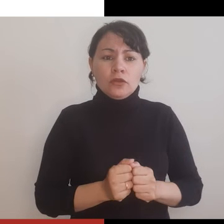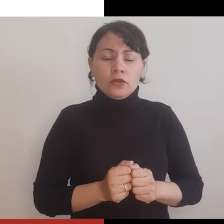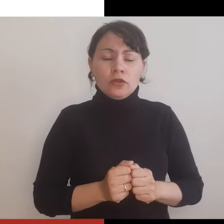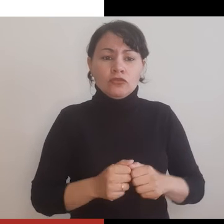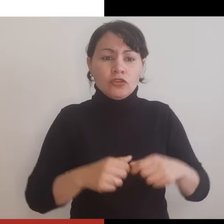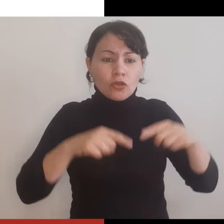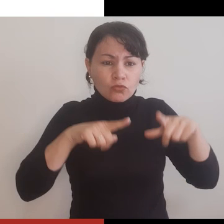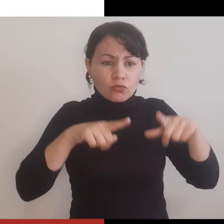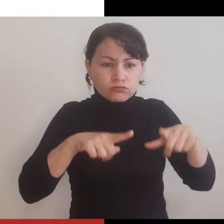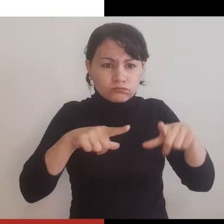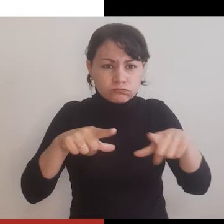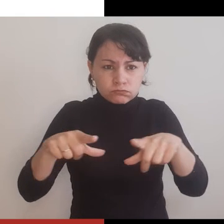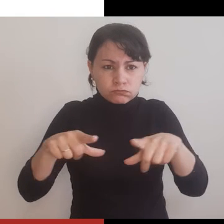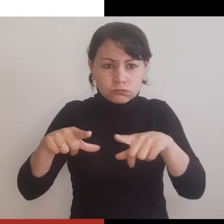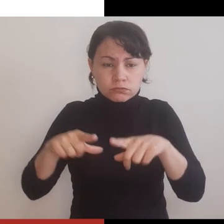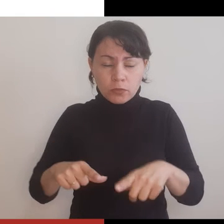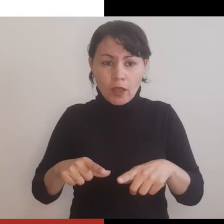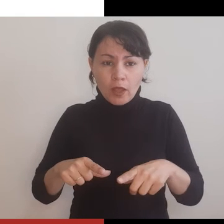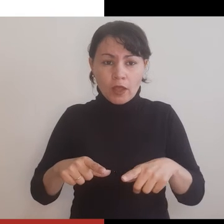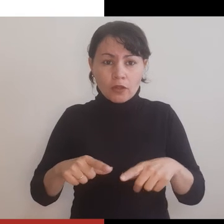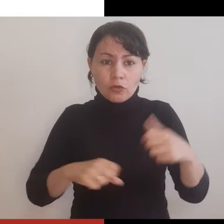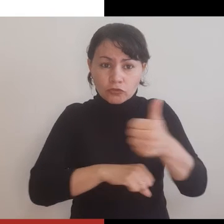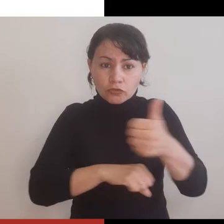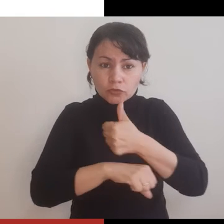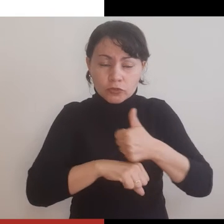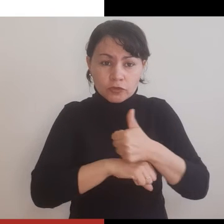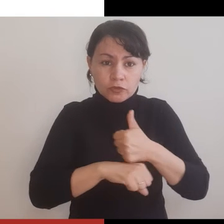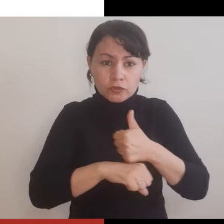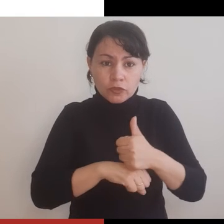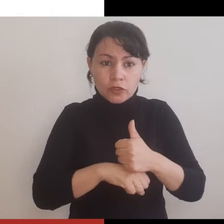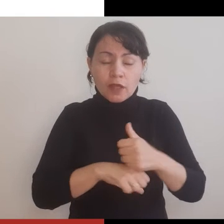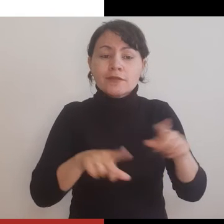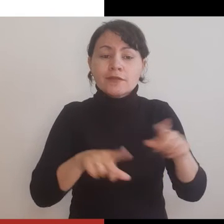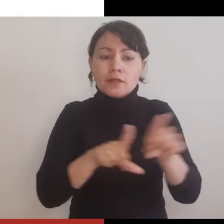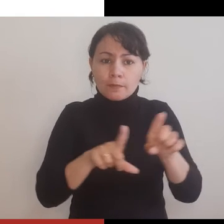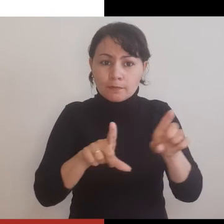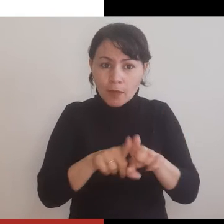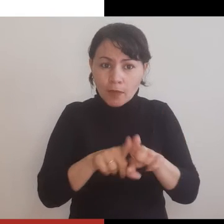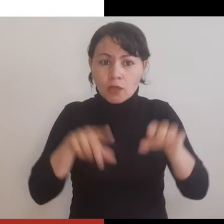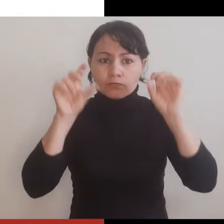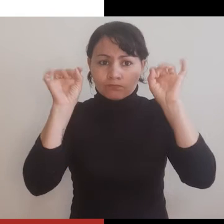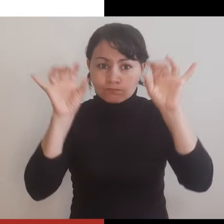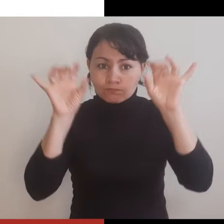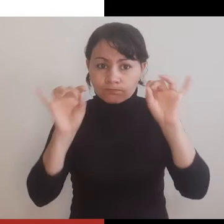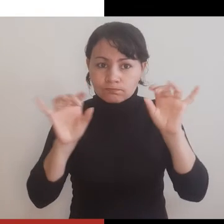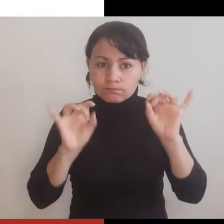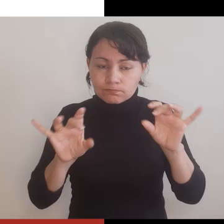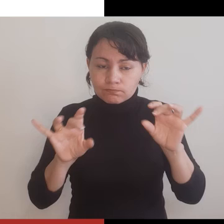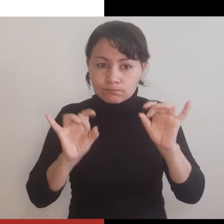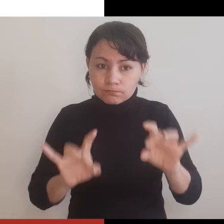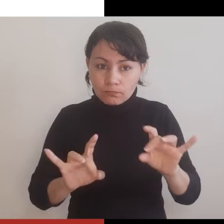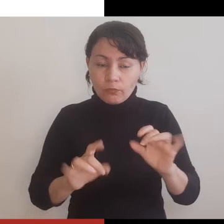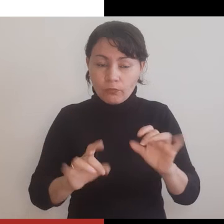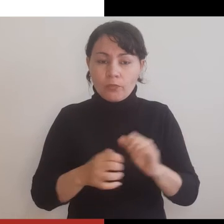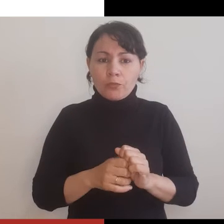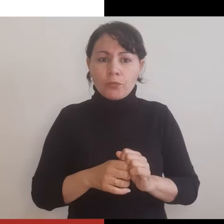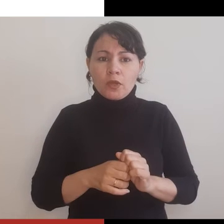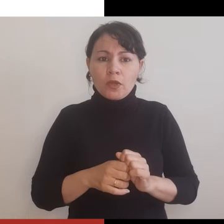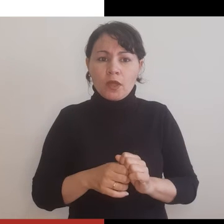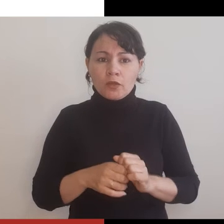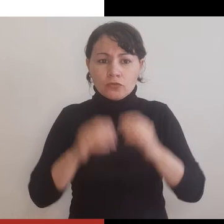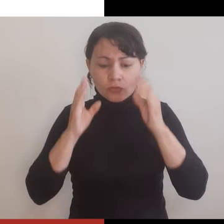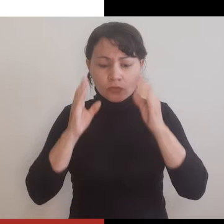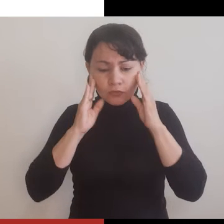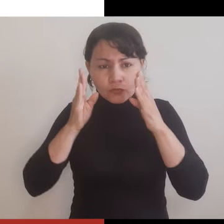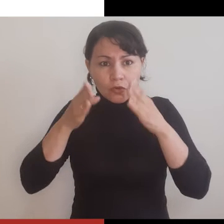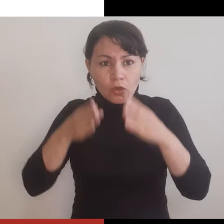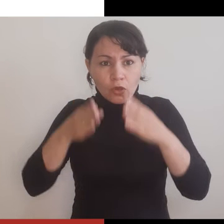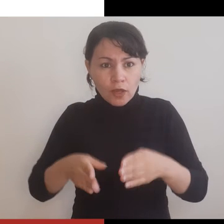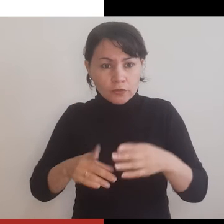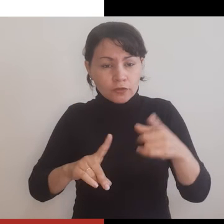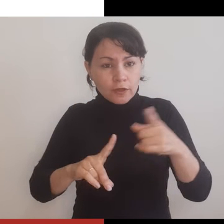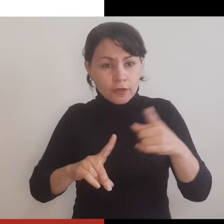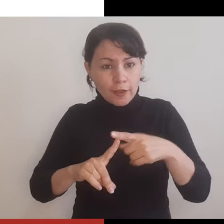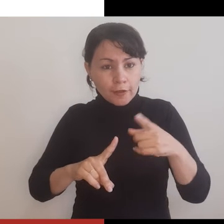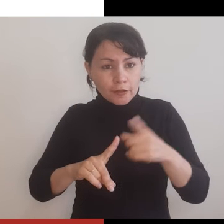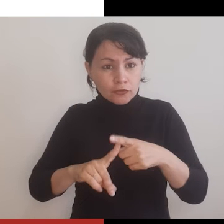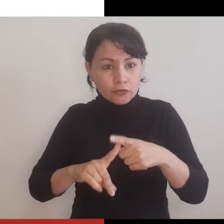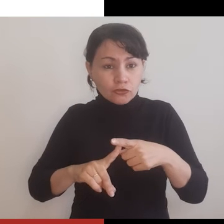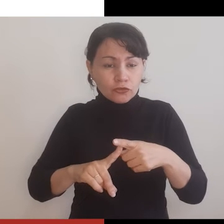são unidades onde esses profissionais também são especializados, né, naquele